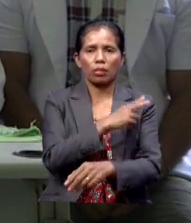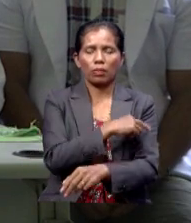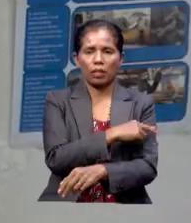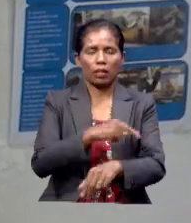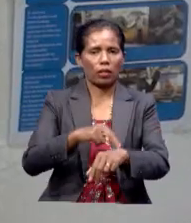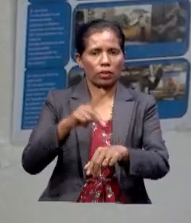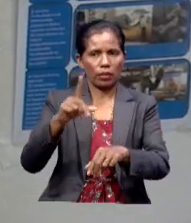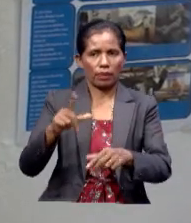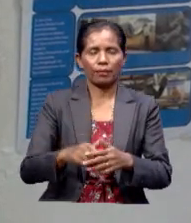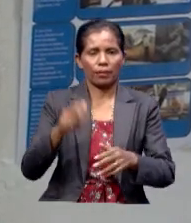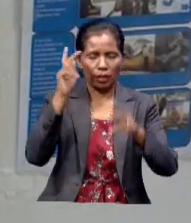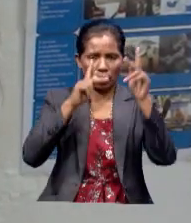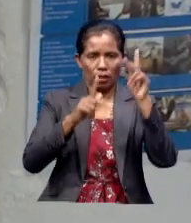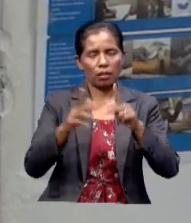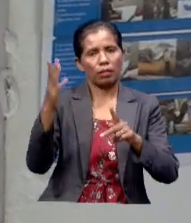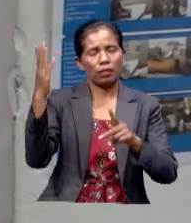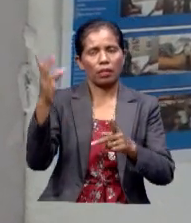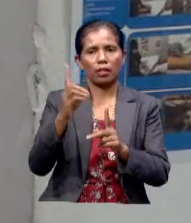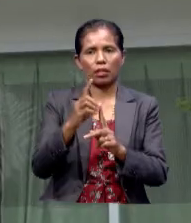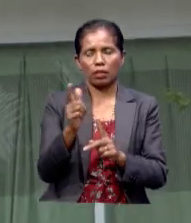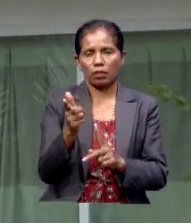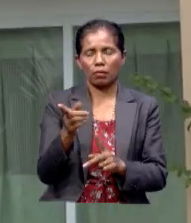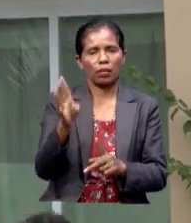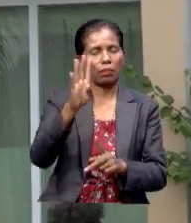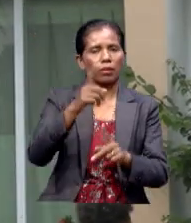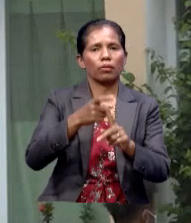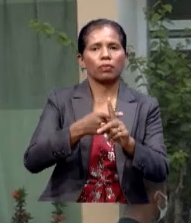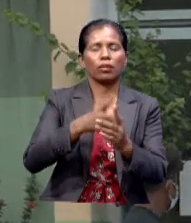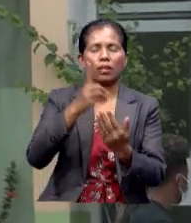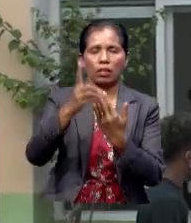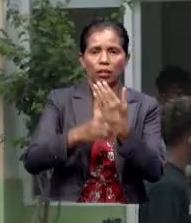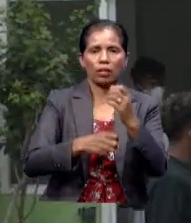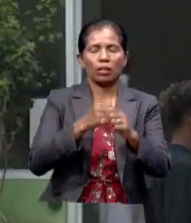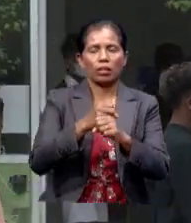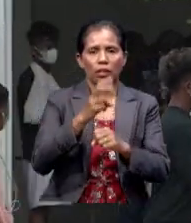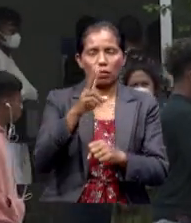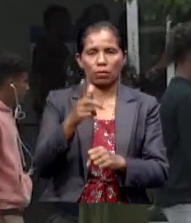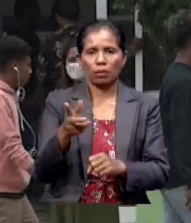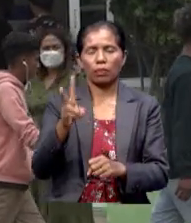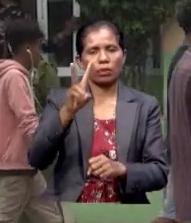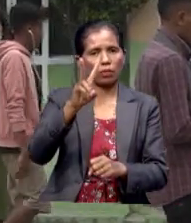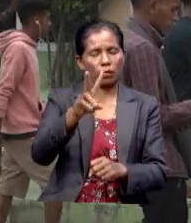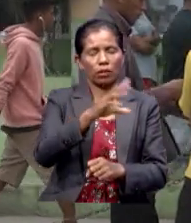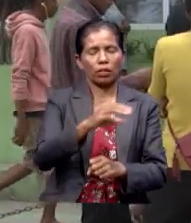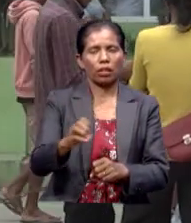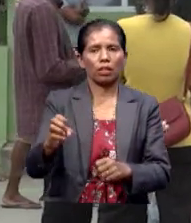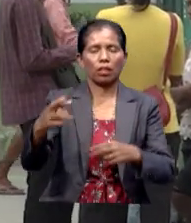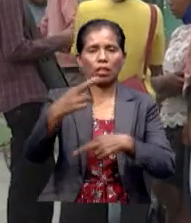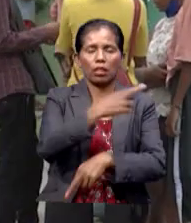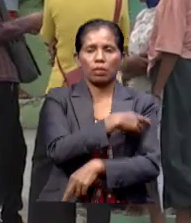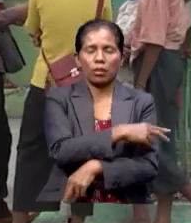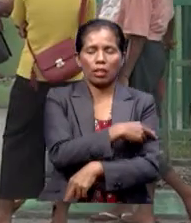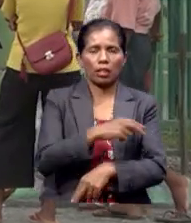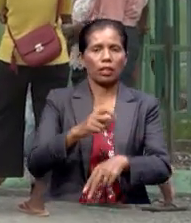Valdares. Kasu ne acontece ia lorong rua nulu resin hat fulan Dezembro tinan riung rua rua nulu resin rua ia sala emergência Hospital